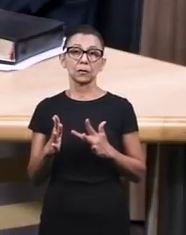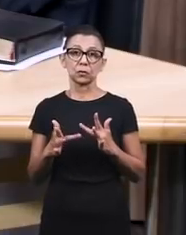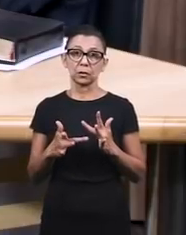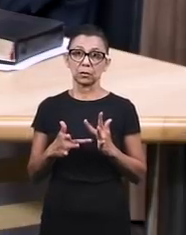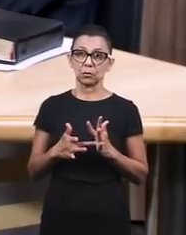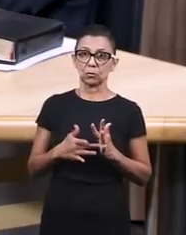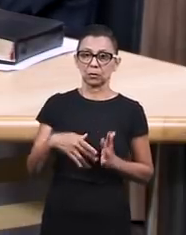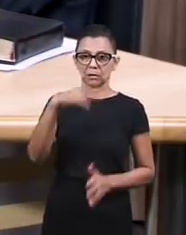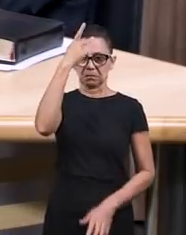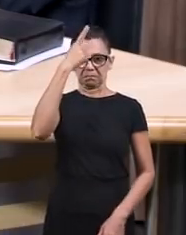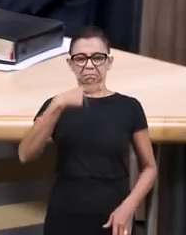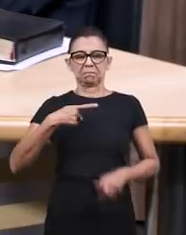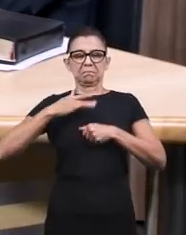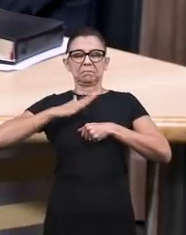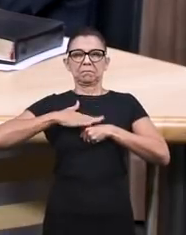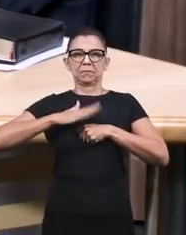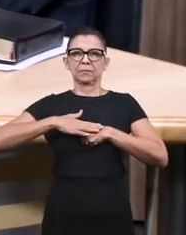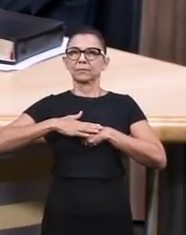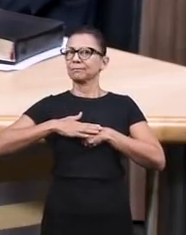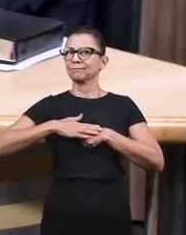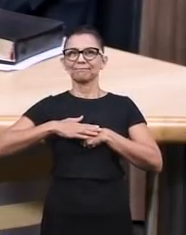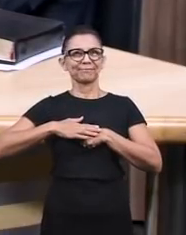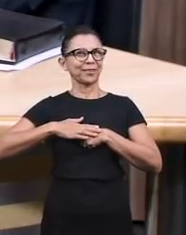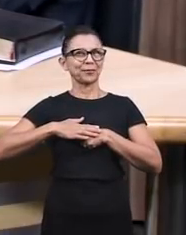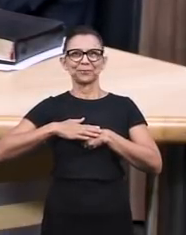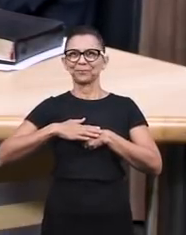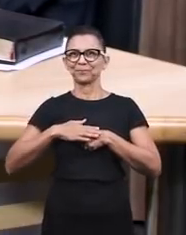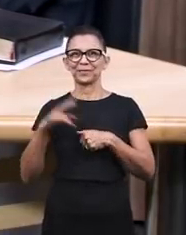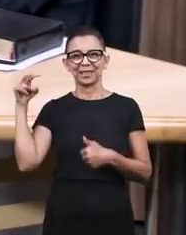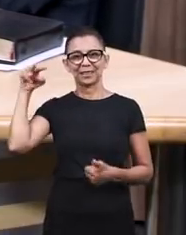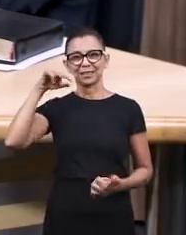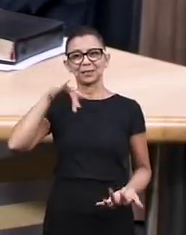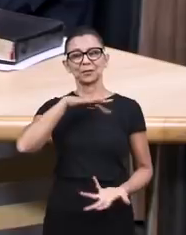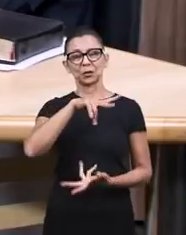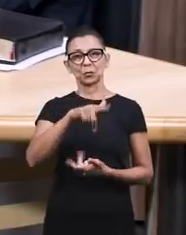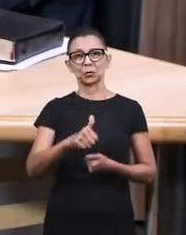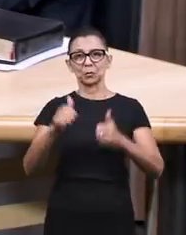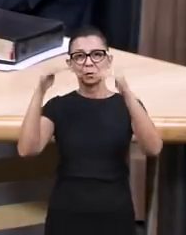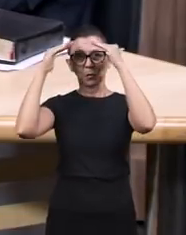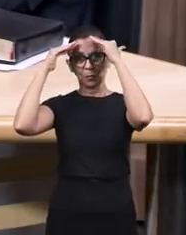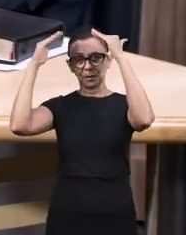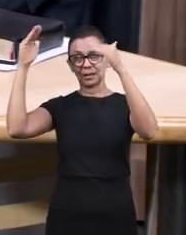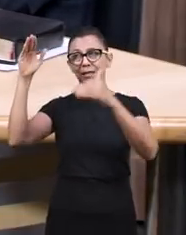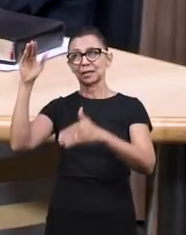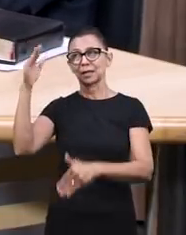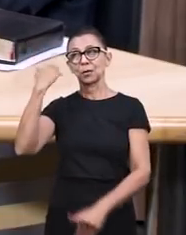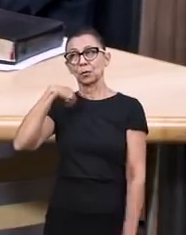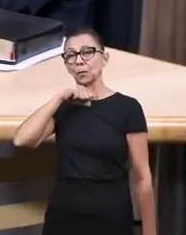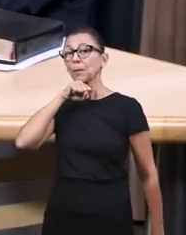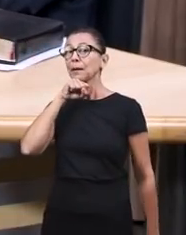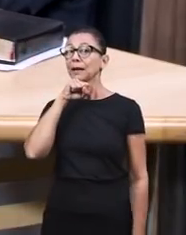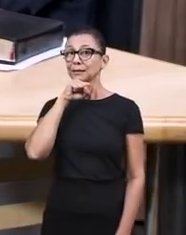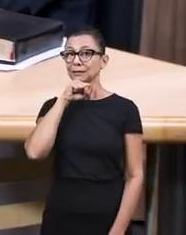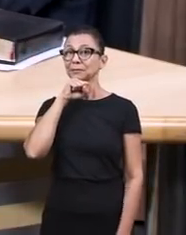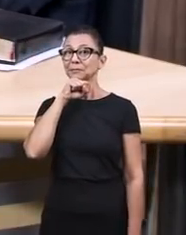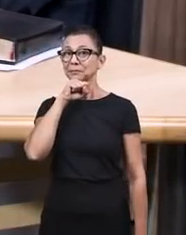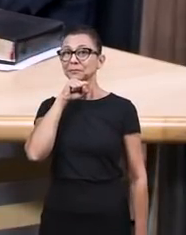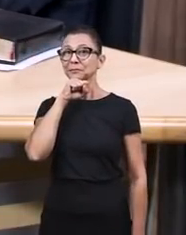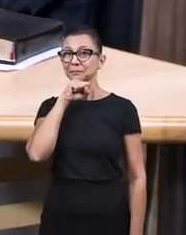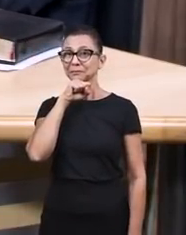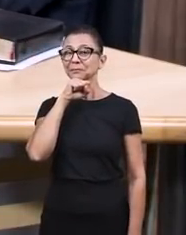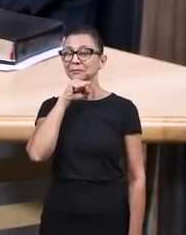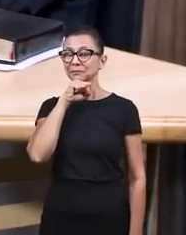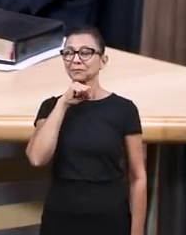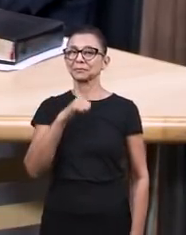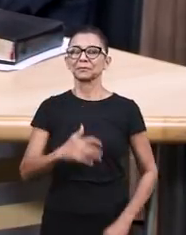ele fazia, ele fala isso, ele veio para fazer a obra do Pai, a vontade do Pai, não era a vontade do homem Jesus, era a vontade do Pai.